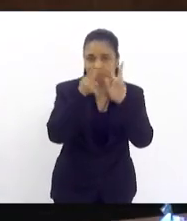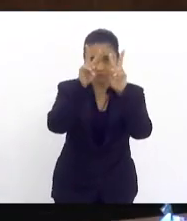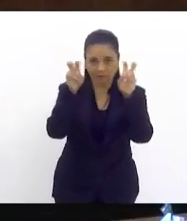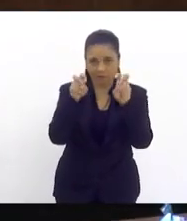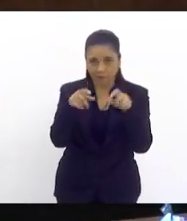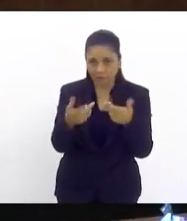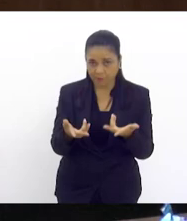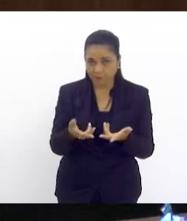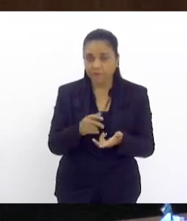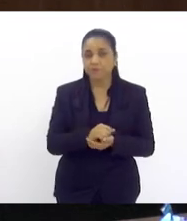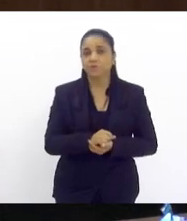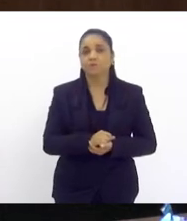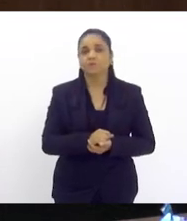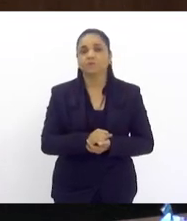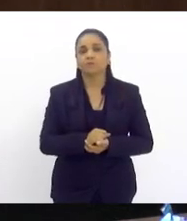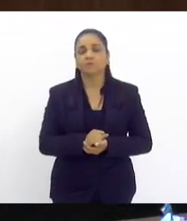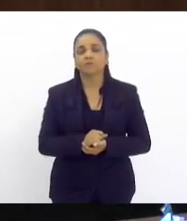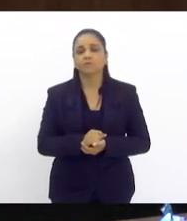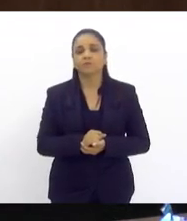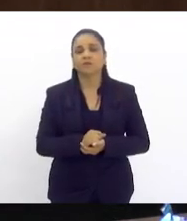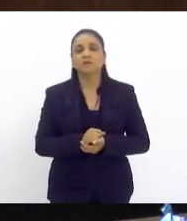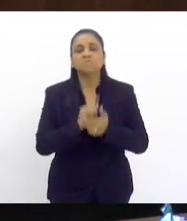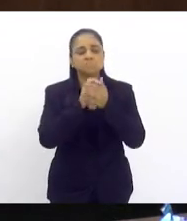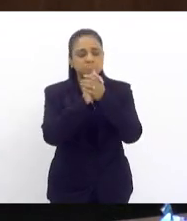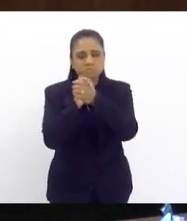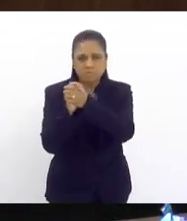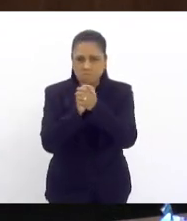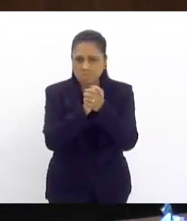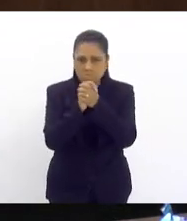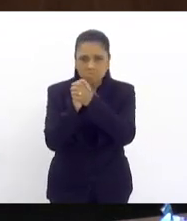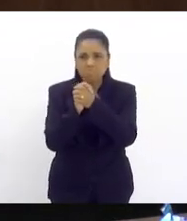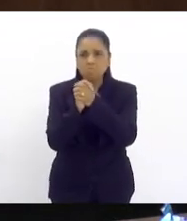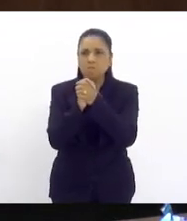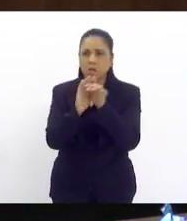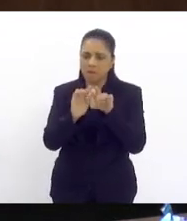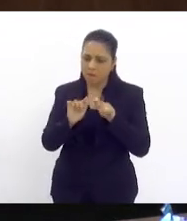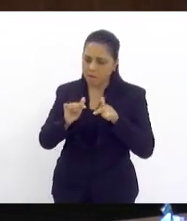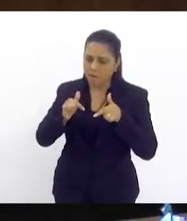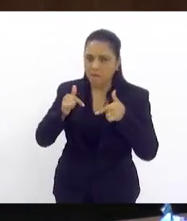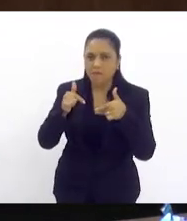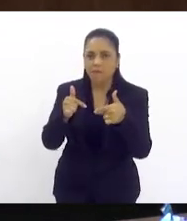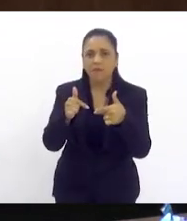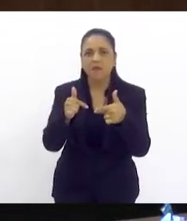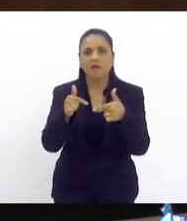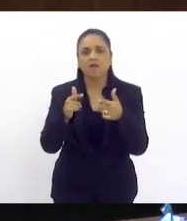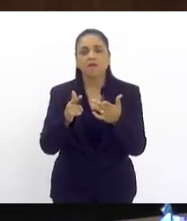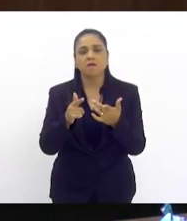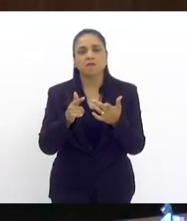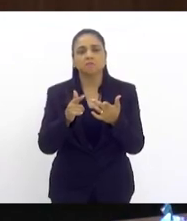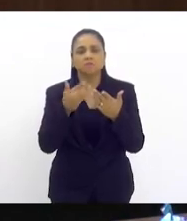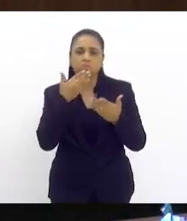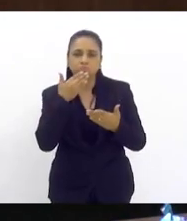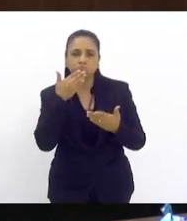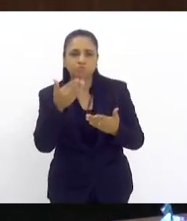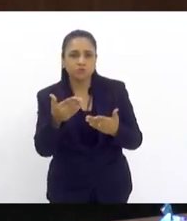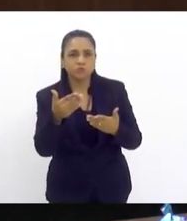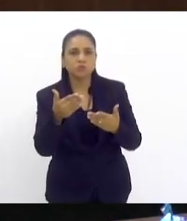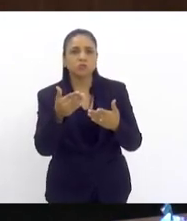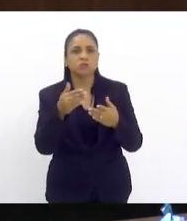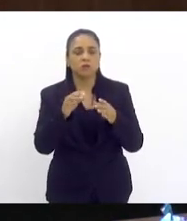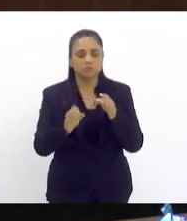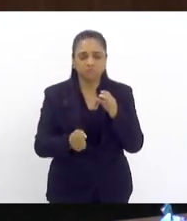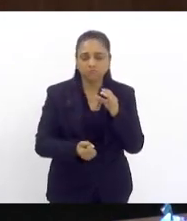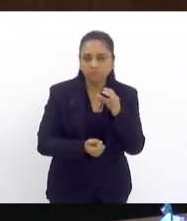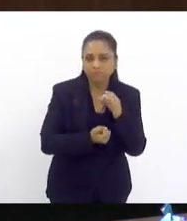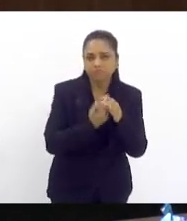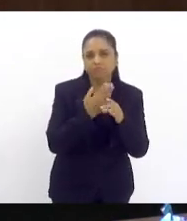Bacelar, e lhe dar mais uma vez os parabéns sobre esta iniciativa. Eu havia, inclusive, solicitado a coautoria do projeto